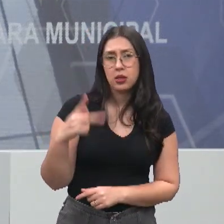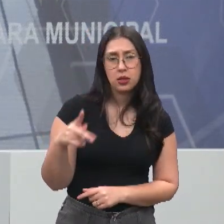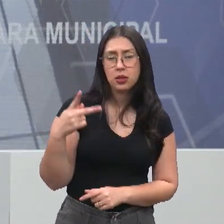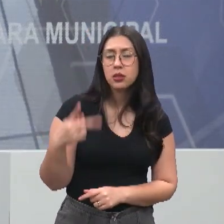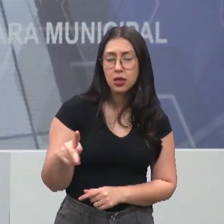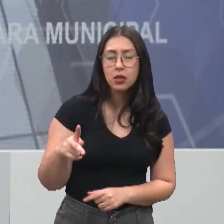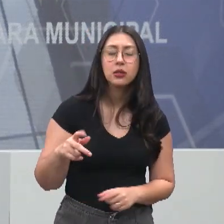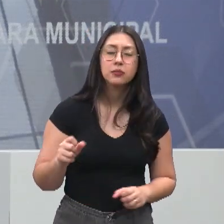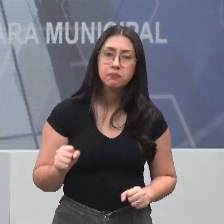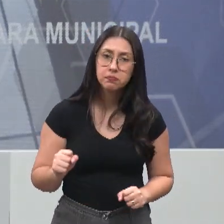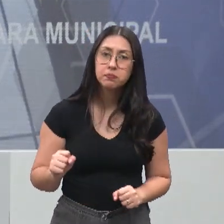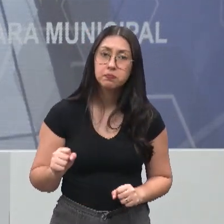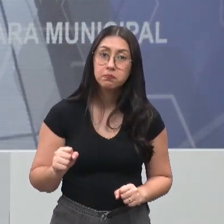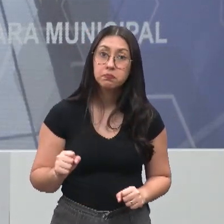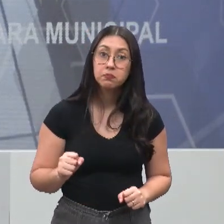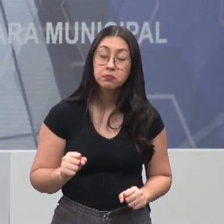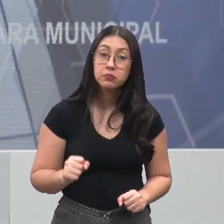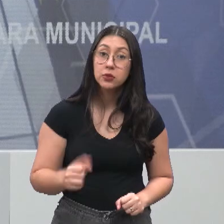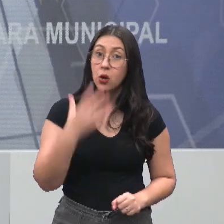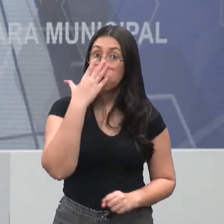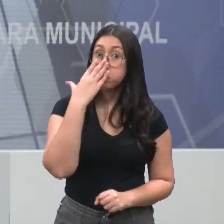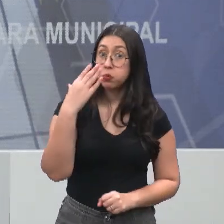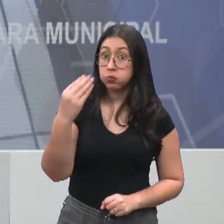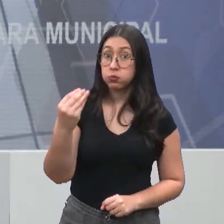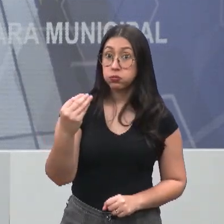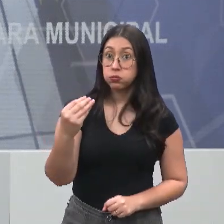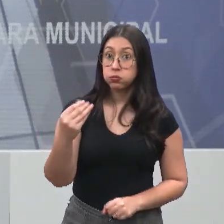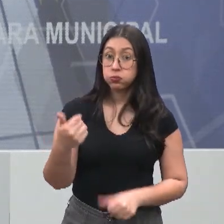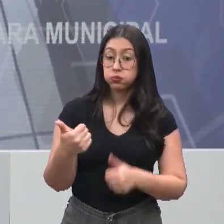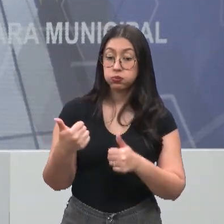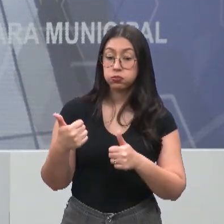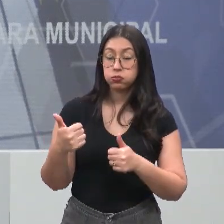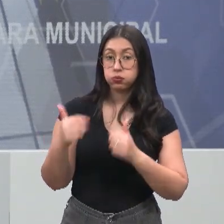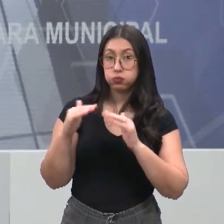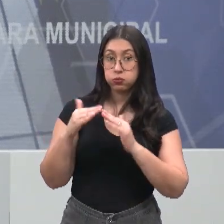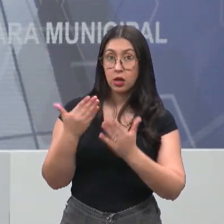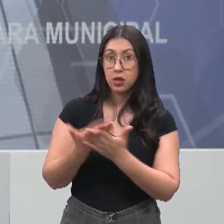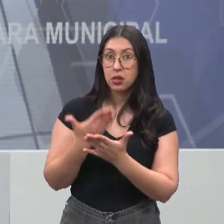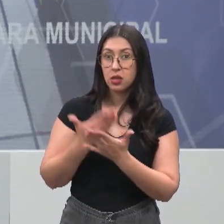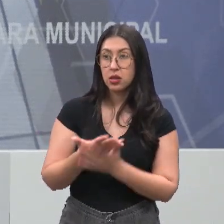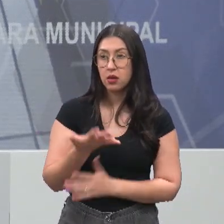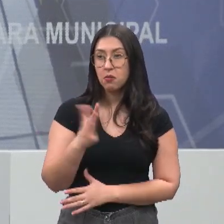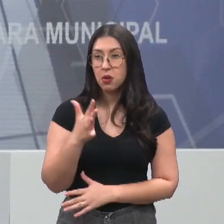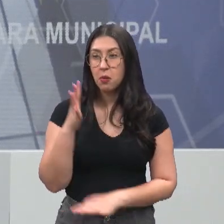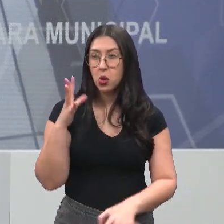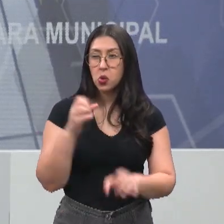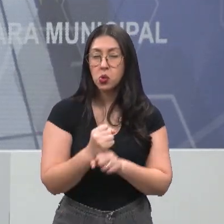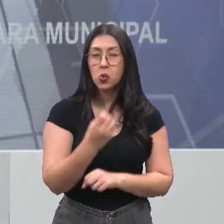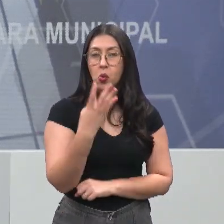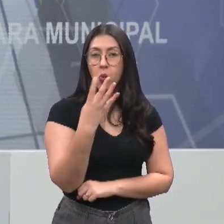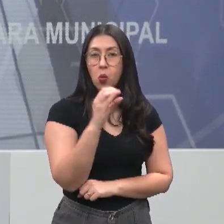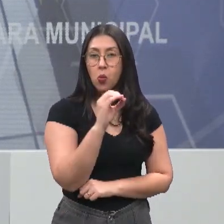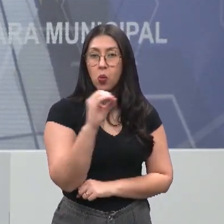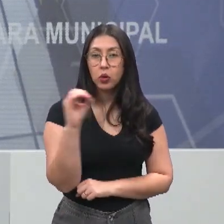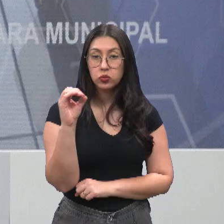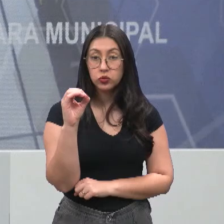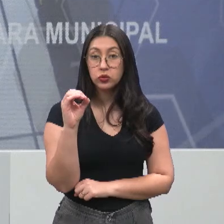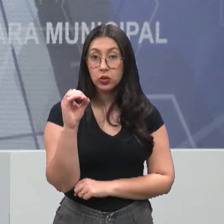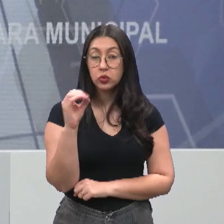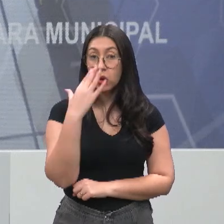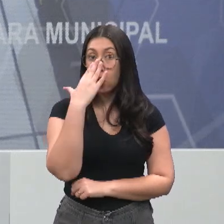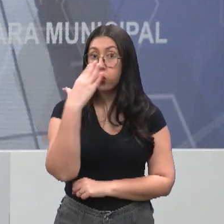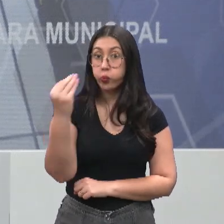nossa cidade. O transporte particular são mais ou menos 400 veículos, 400 famílias que